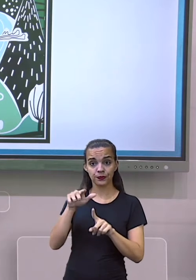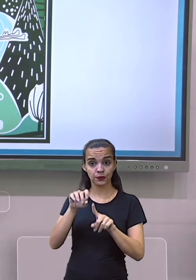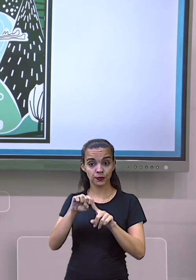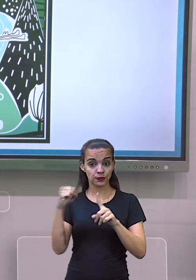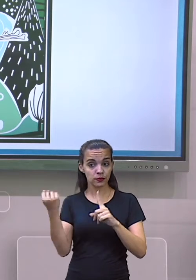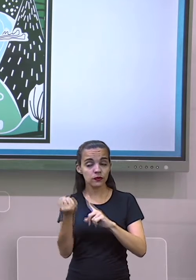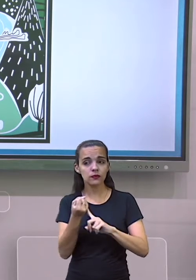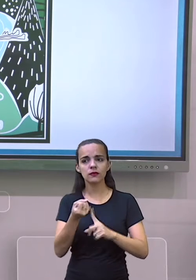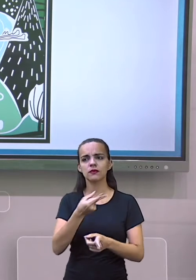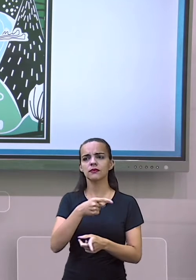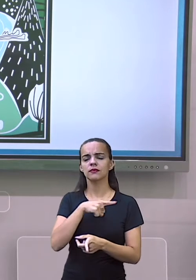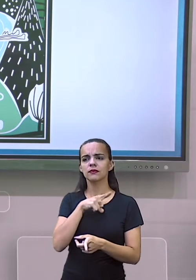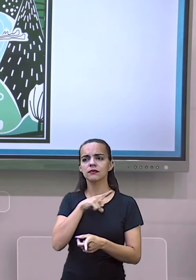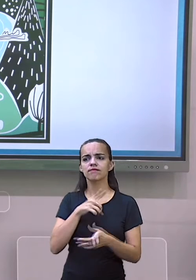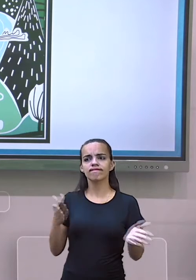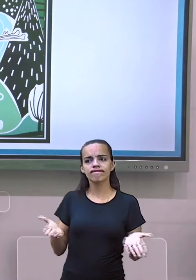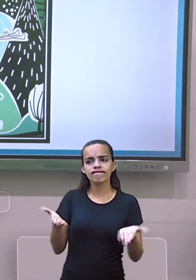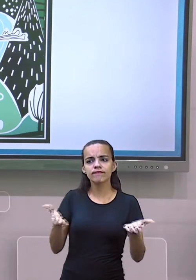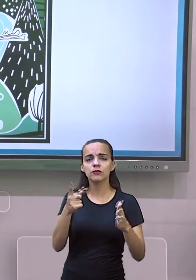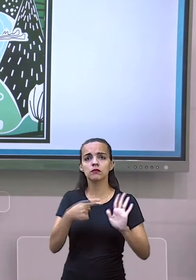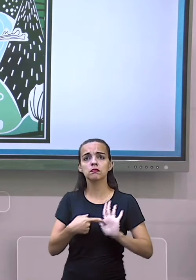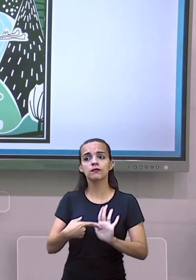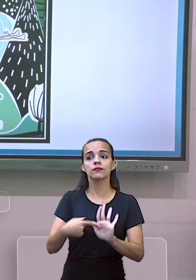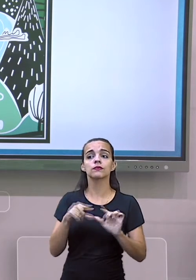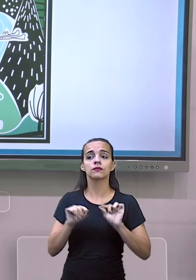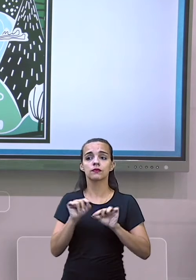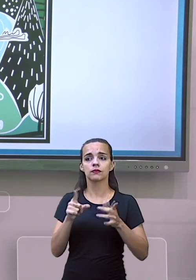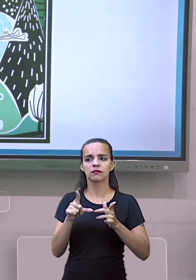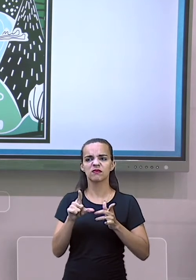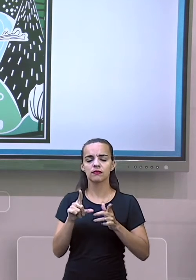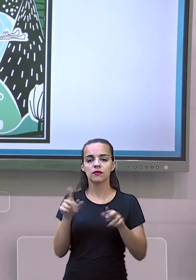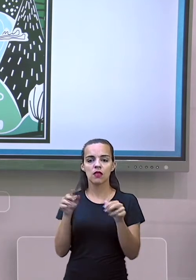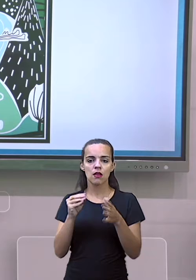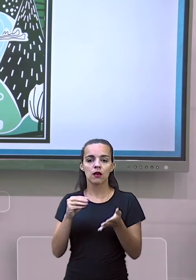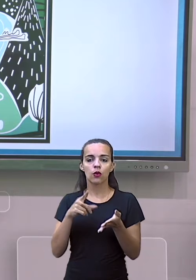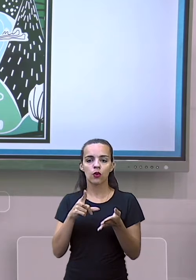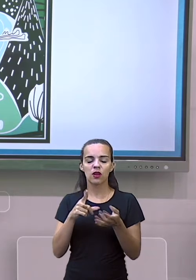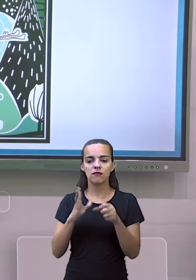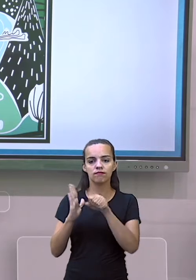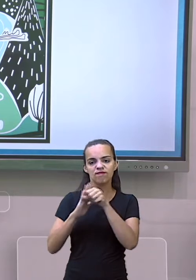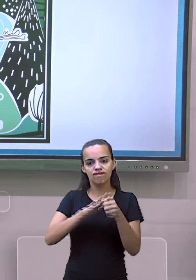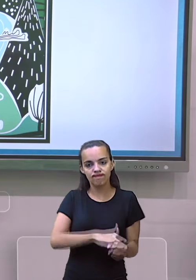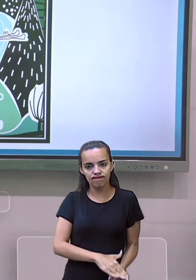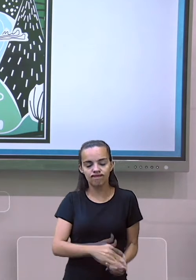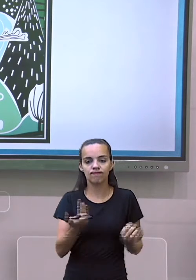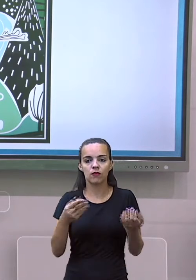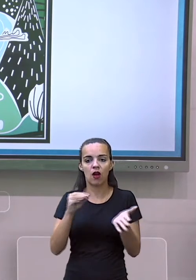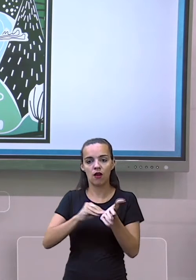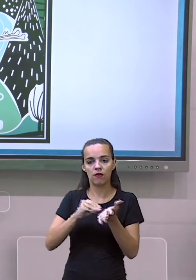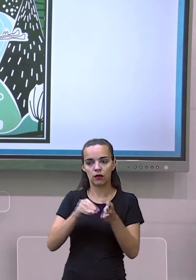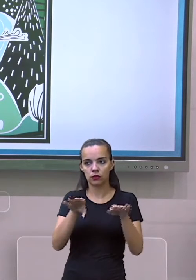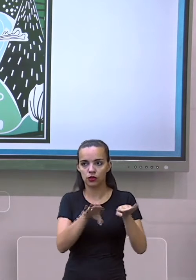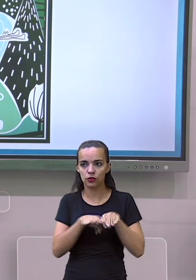científico, porém, propõe que o combate à desigualdade por meio da extinção do capital